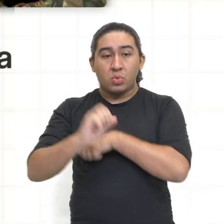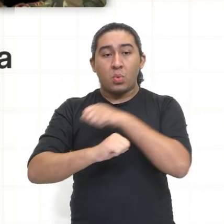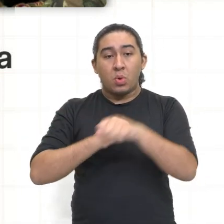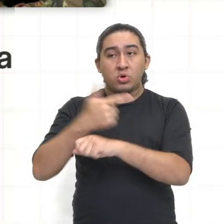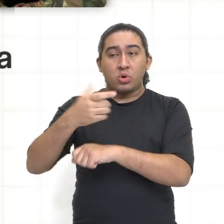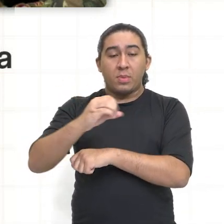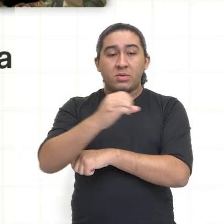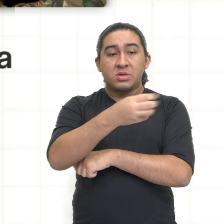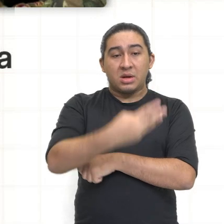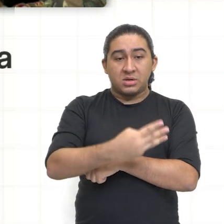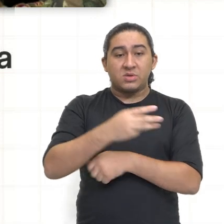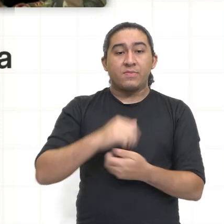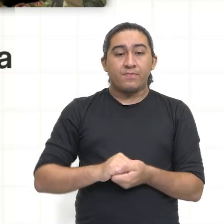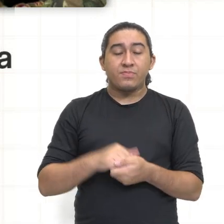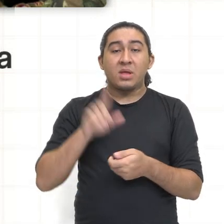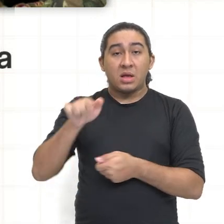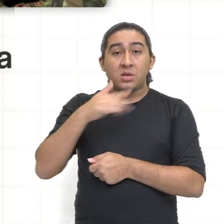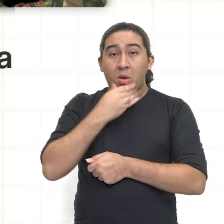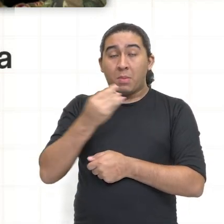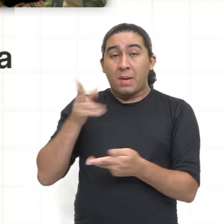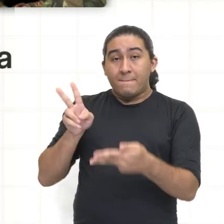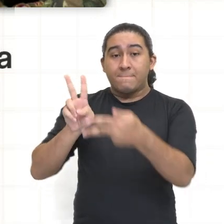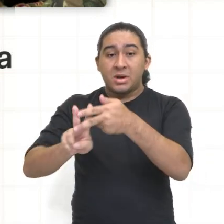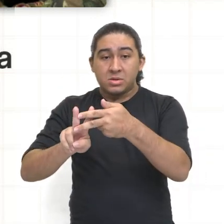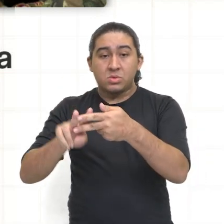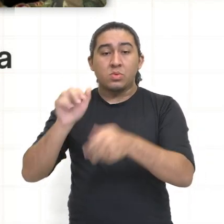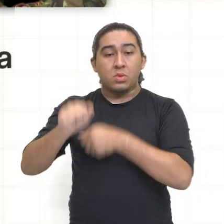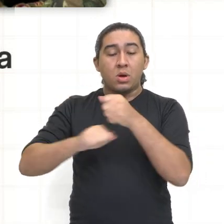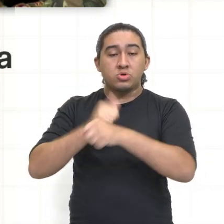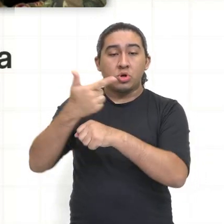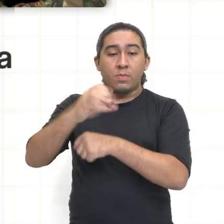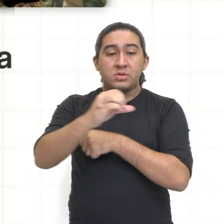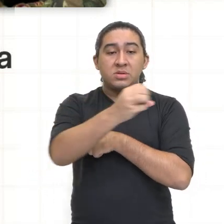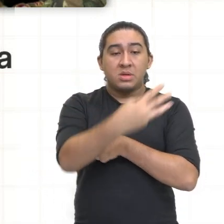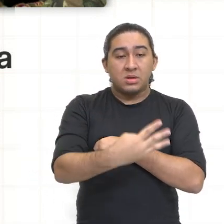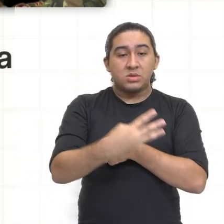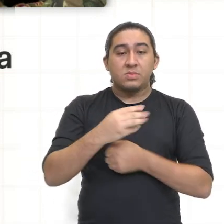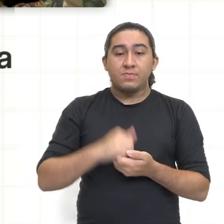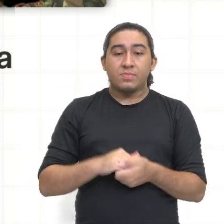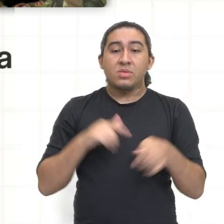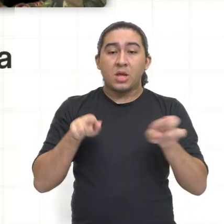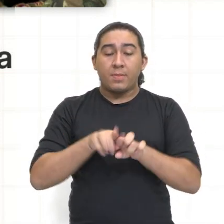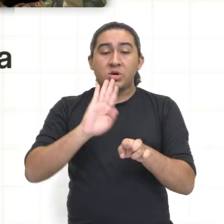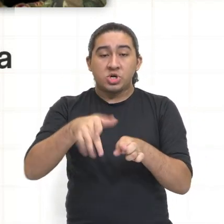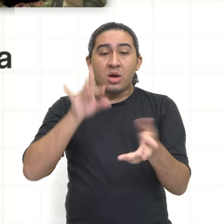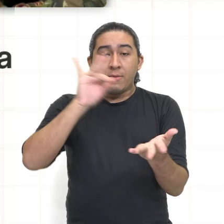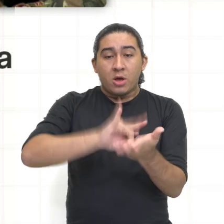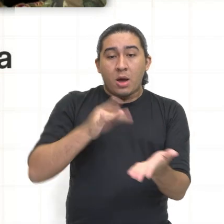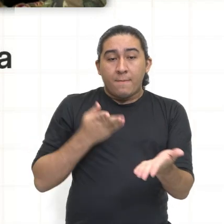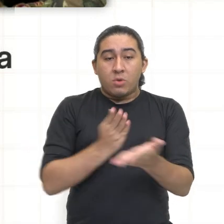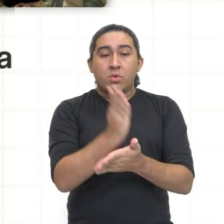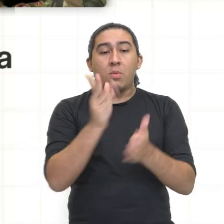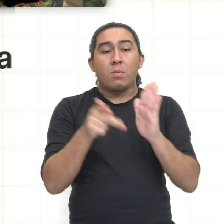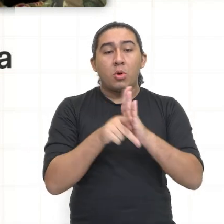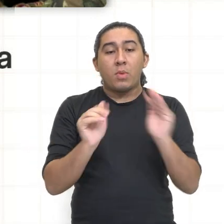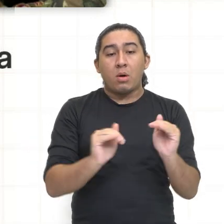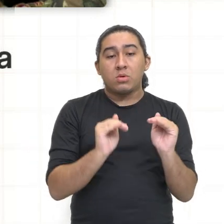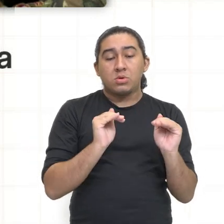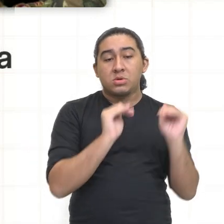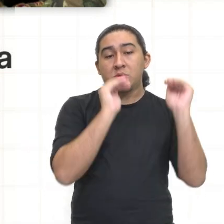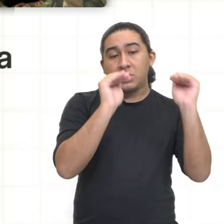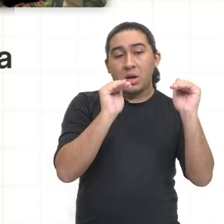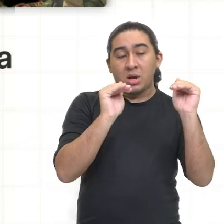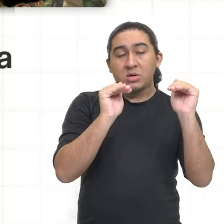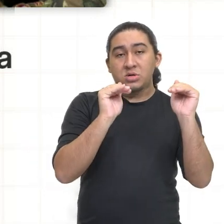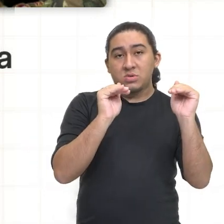ele foi capturado em dezembro de 2003. E temos o estabelecimento da Autoridade Provisória